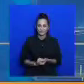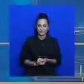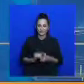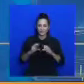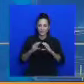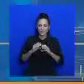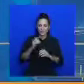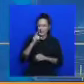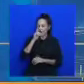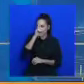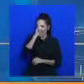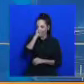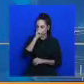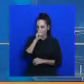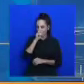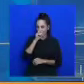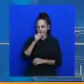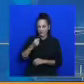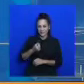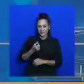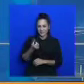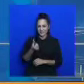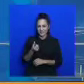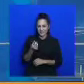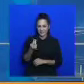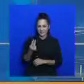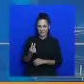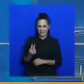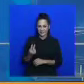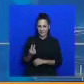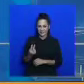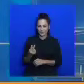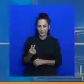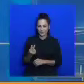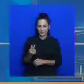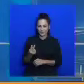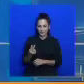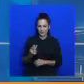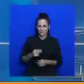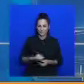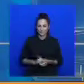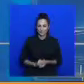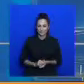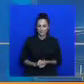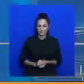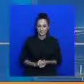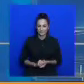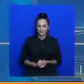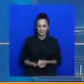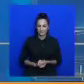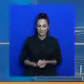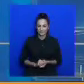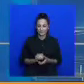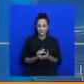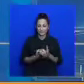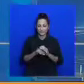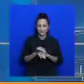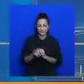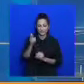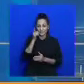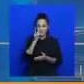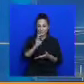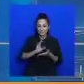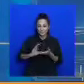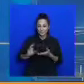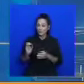Bola amarela, número 62. Amarela, 62. Na Lotomania você ganha com